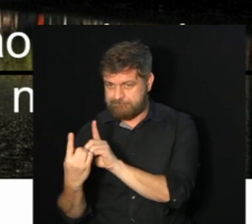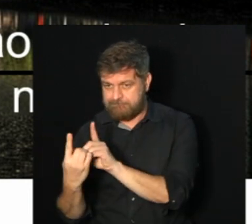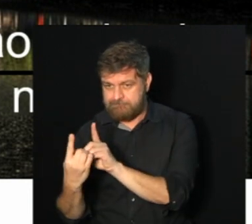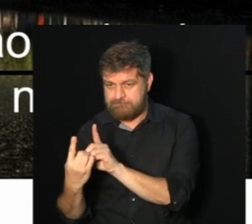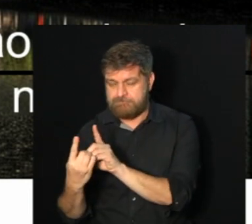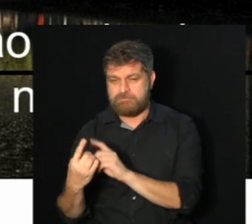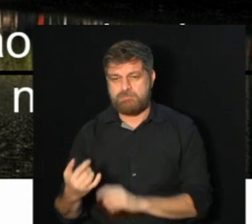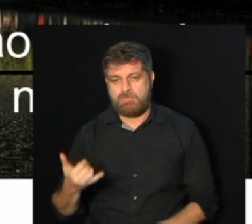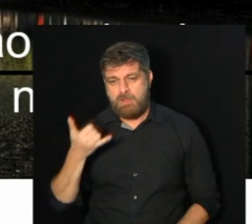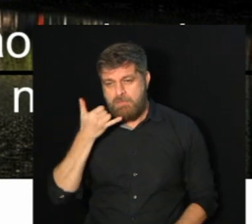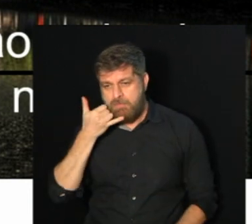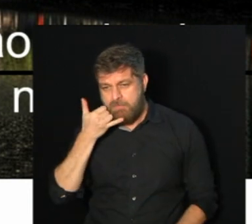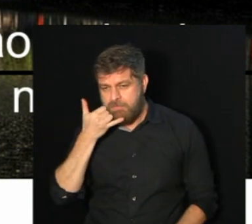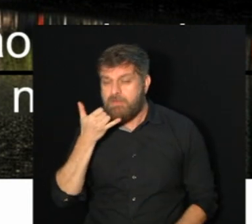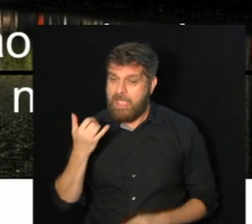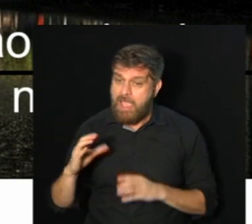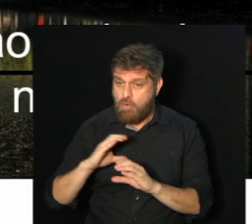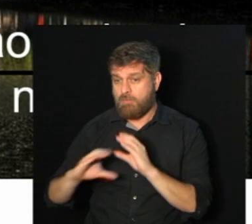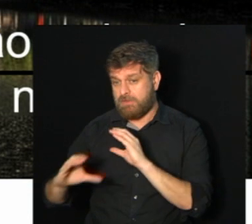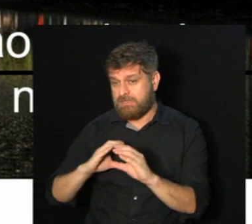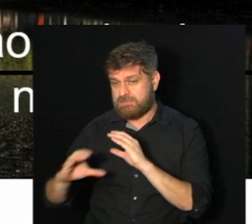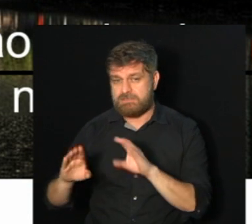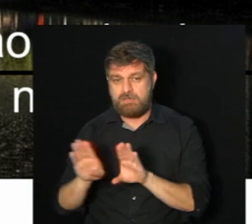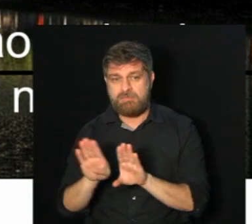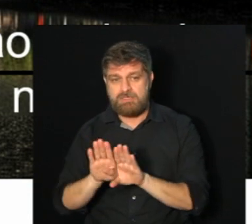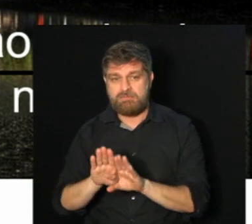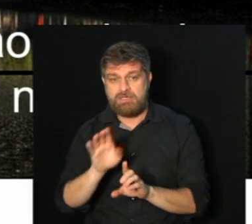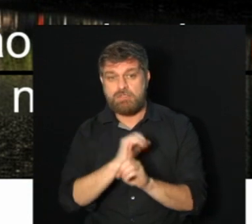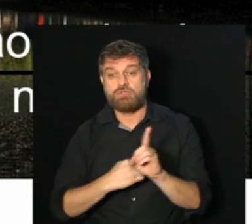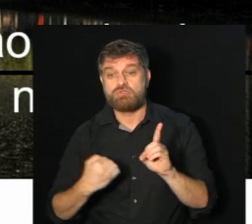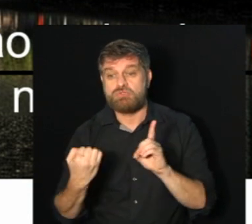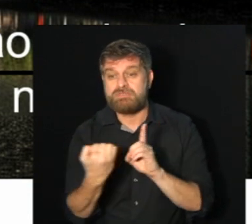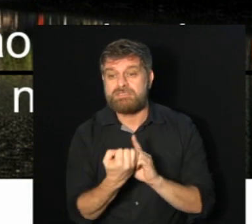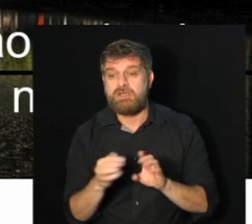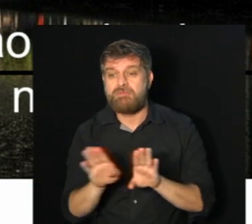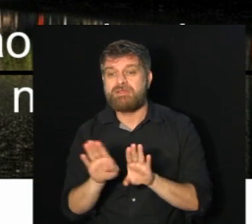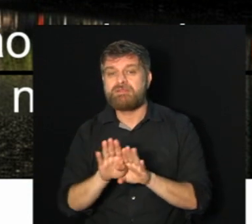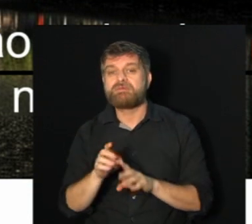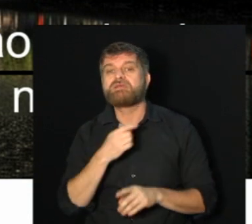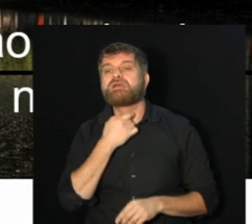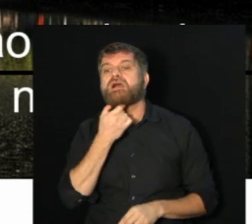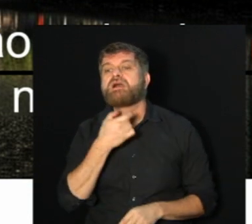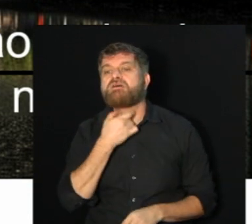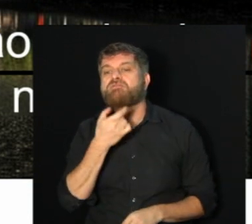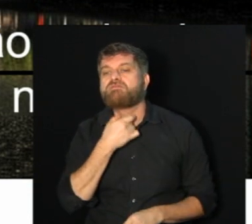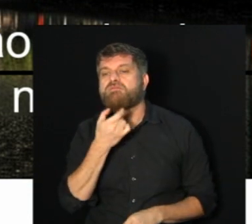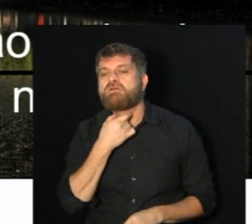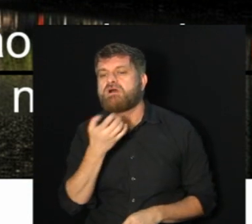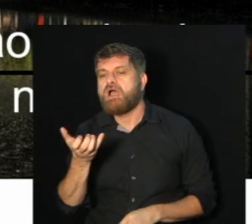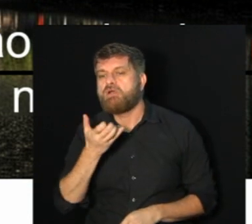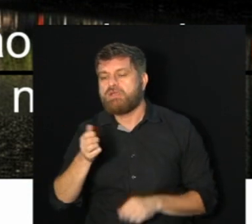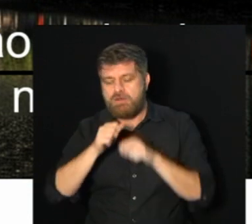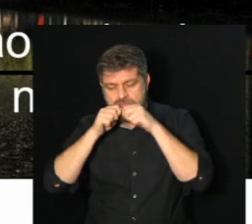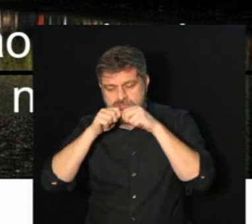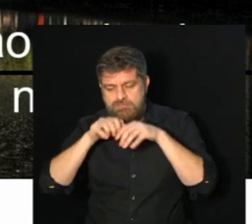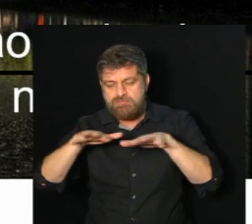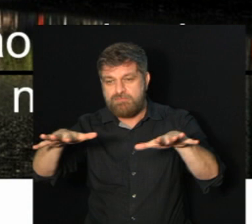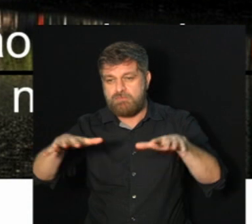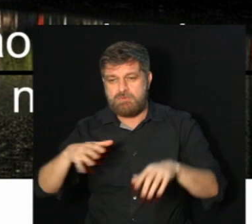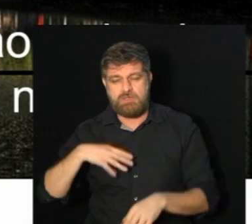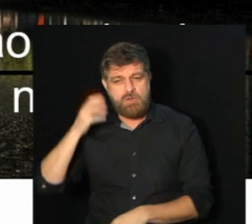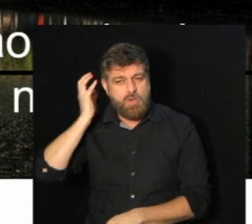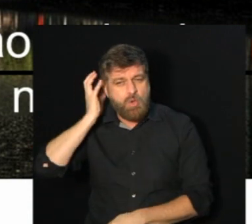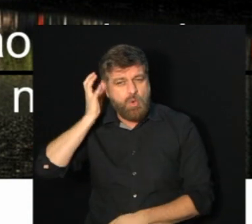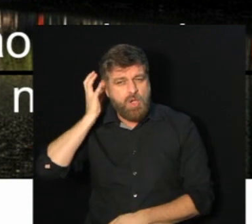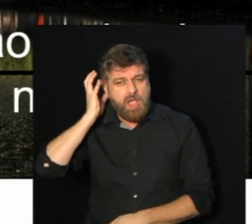outros, mas seria a social, mas a voz, né? Eu quero falar com outros, eu vou usar um rádio